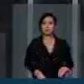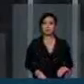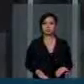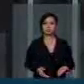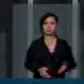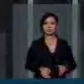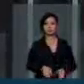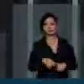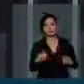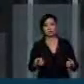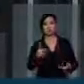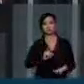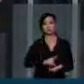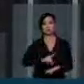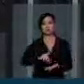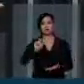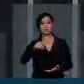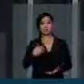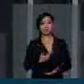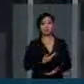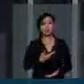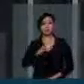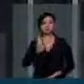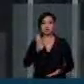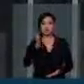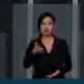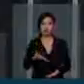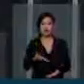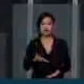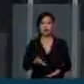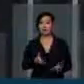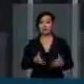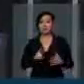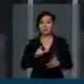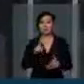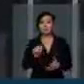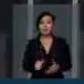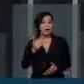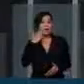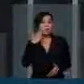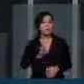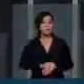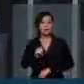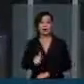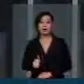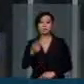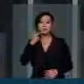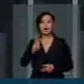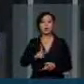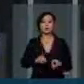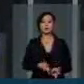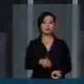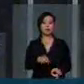chegamos ao esgotamento do modelo lulista. Me dirijo aos deputados do PT aqui presentes.